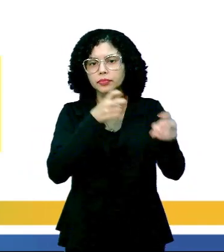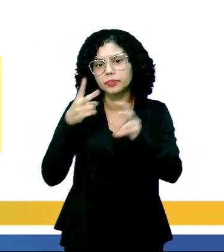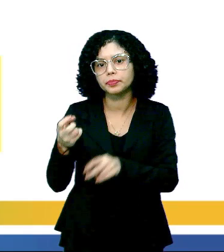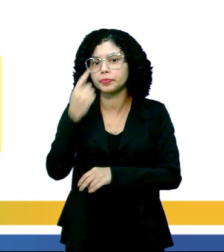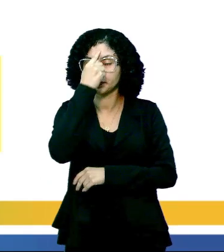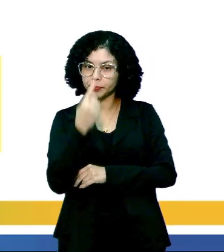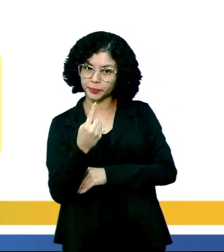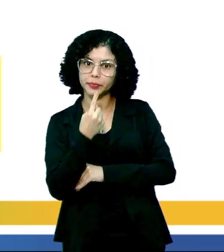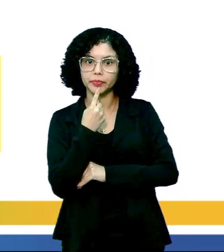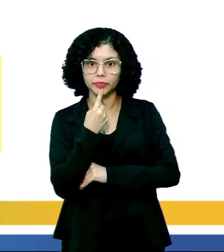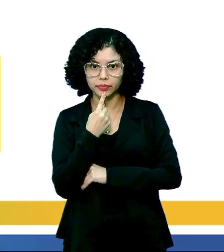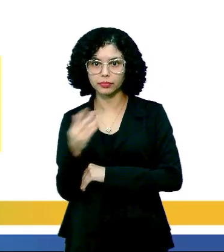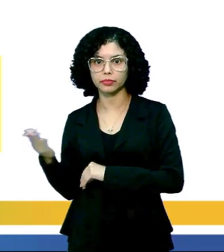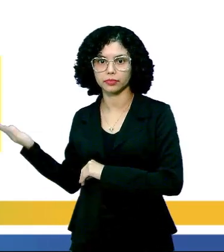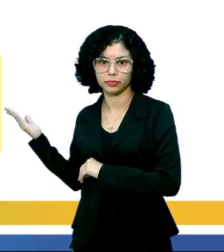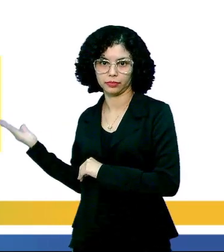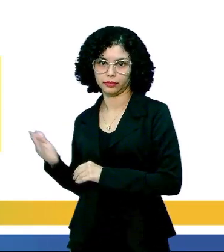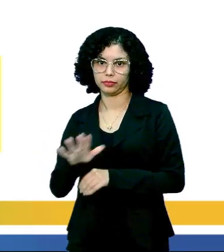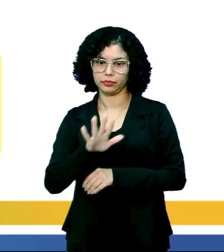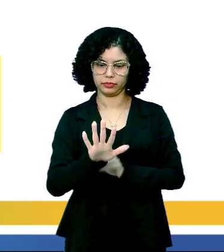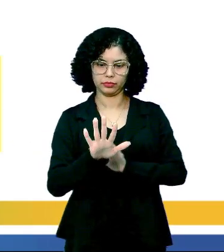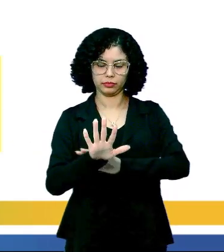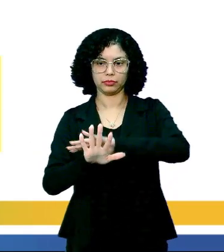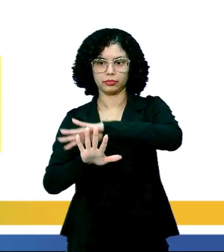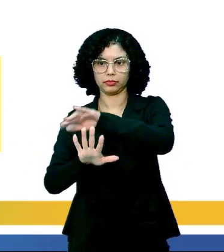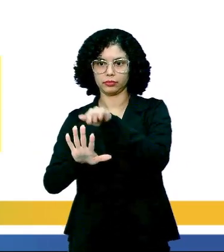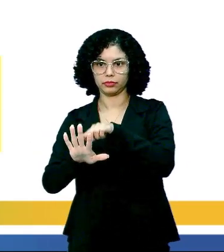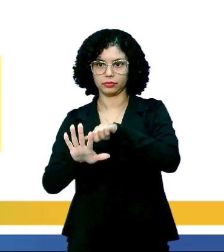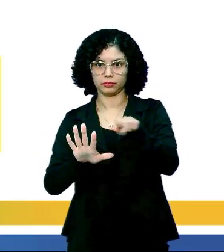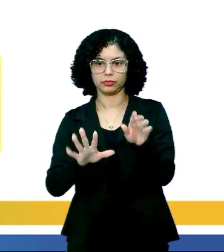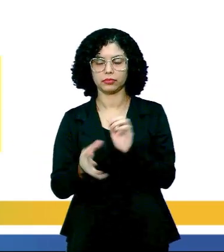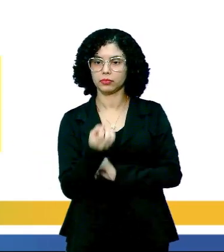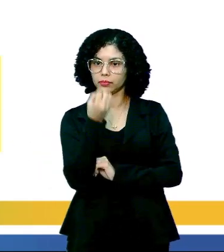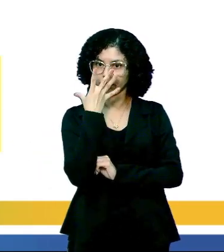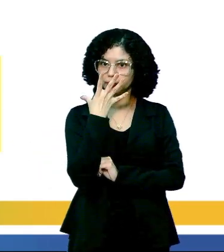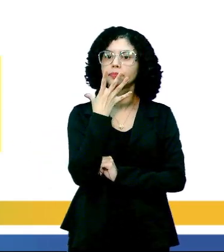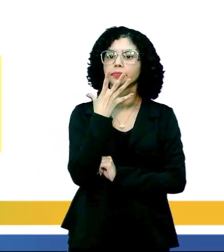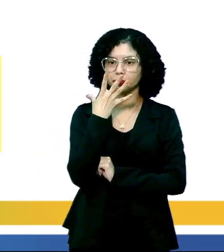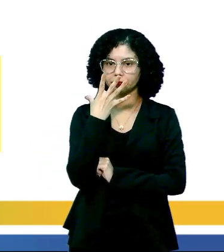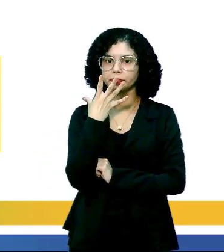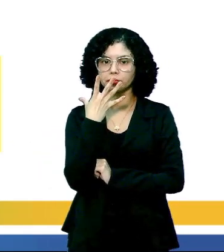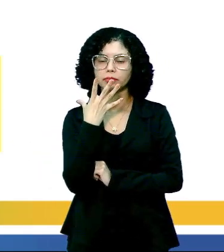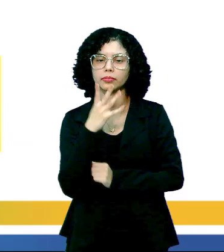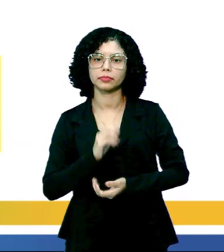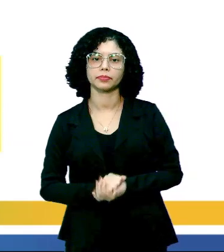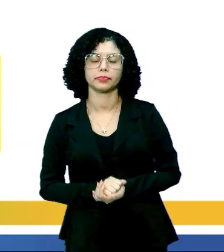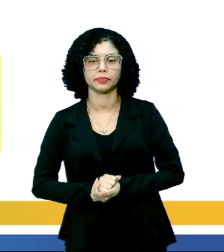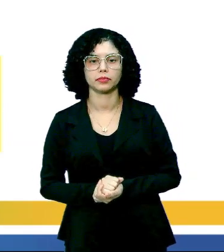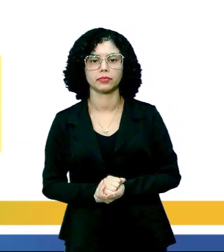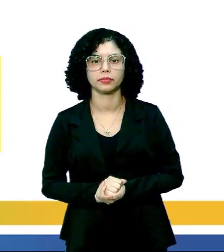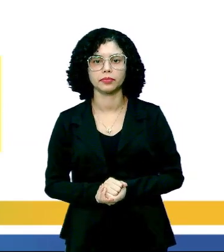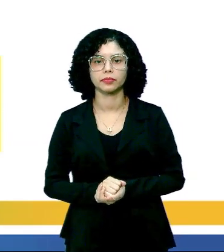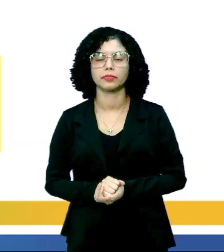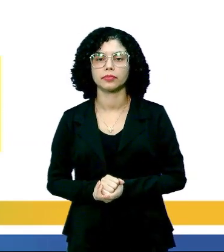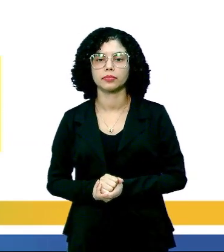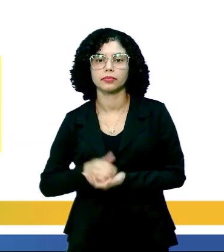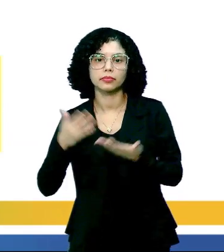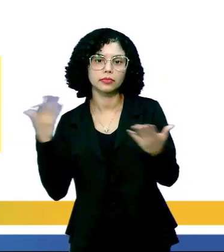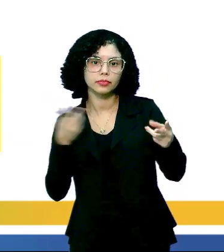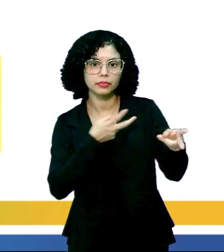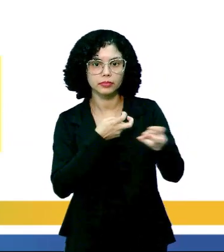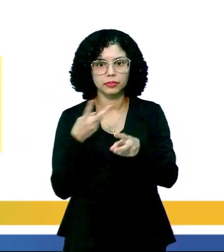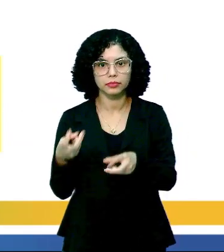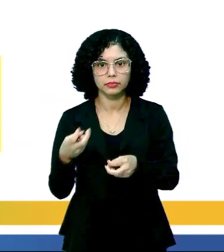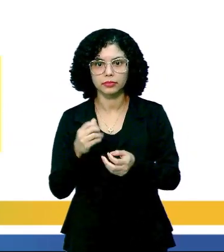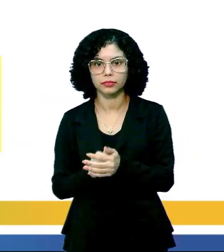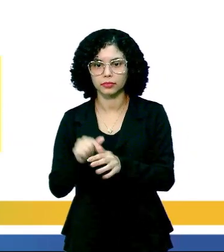naquela imagem que nós temos uma mão feita por um processo de fotolização, né, de fótons, emissão de luz, e ali a